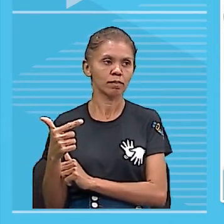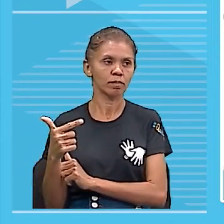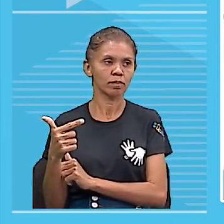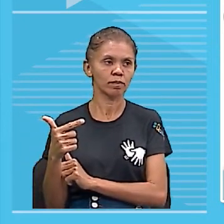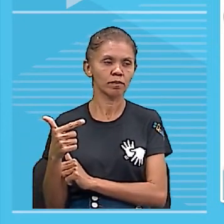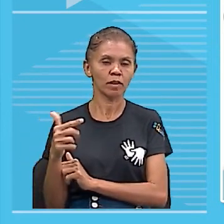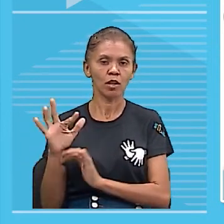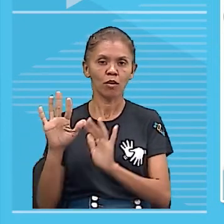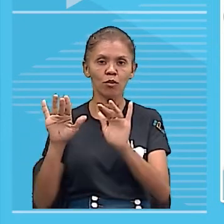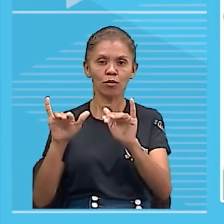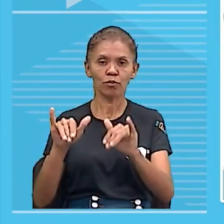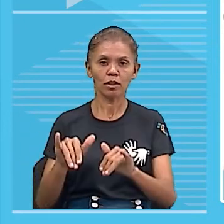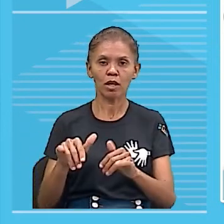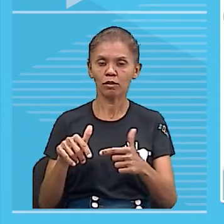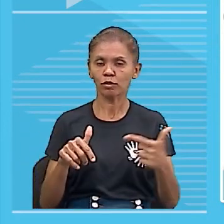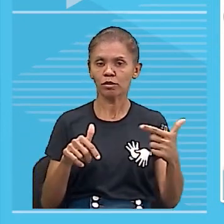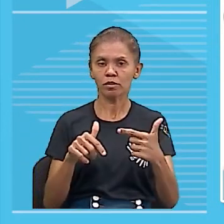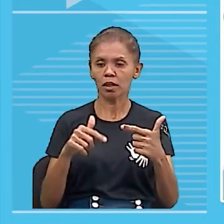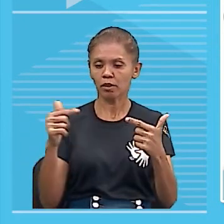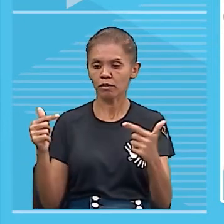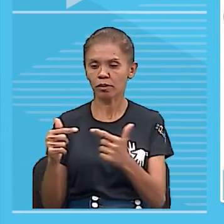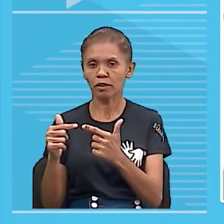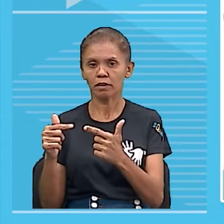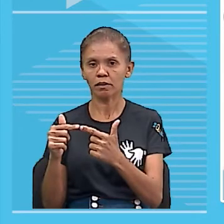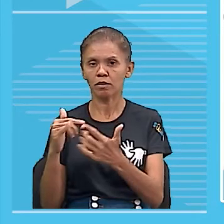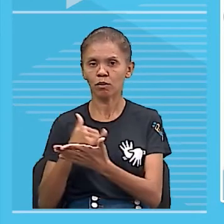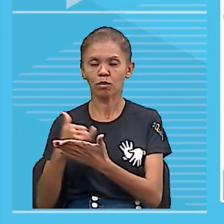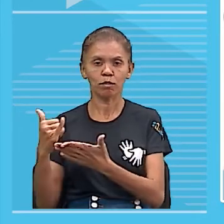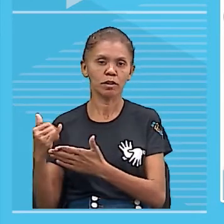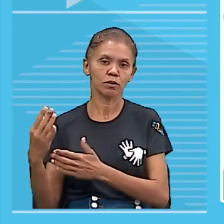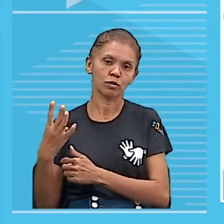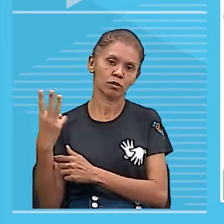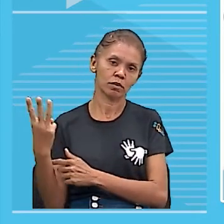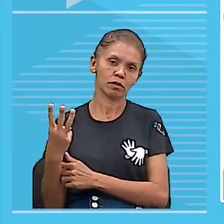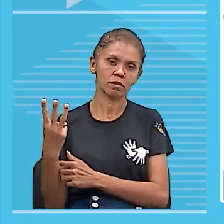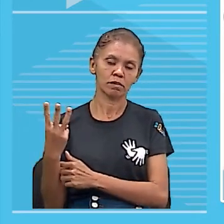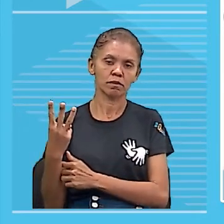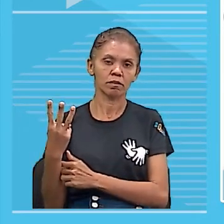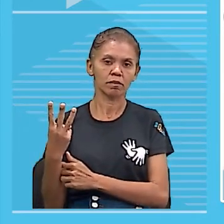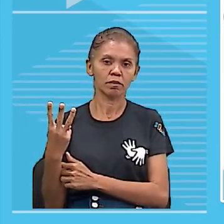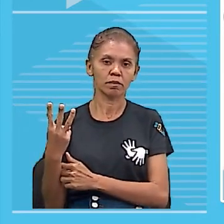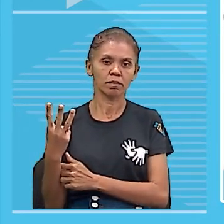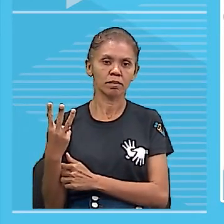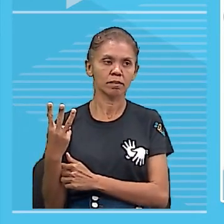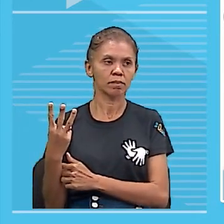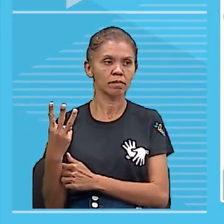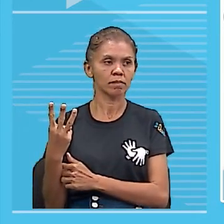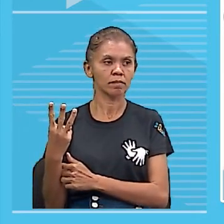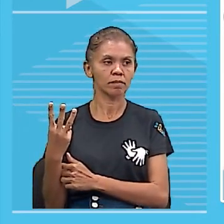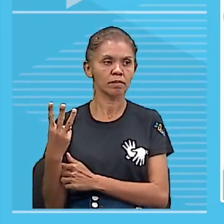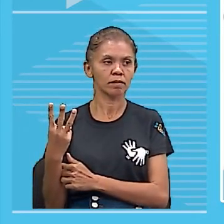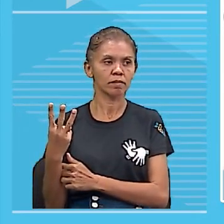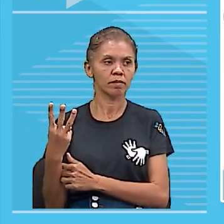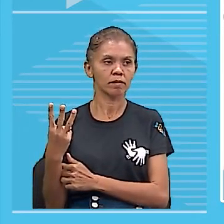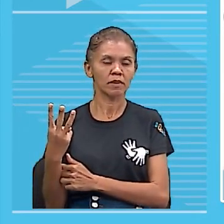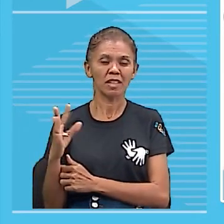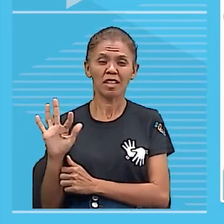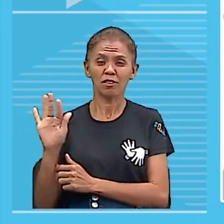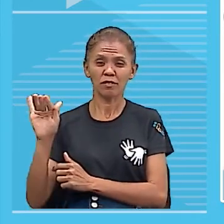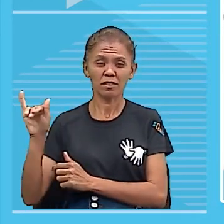e o final do segundo tá conectado com o começo do terceiro Oi e aí o